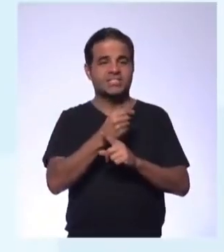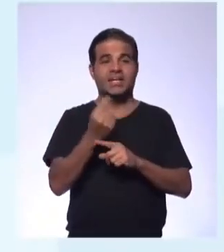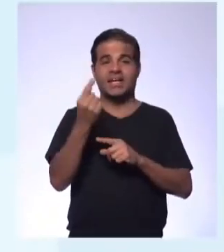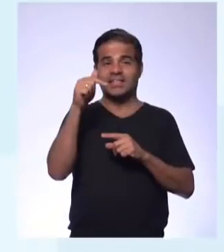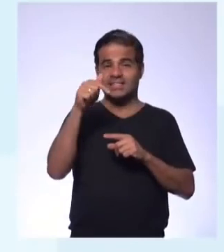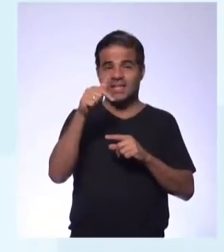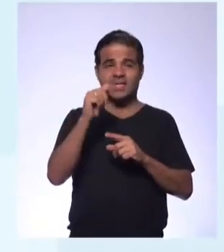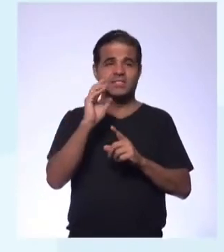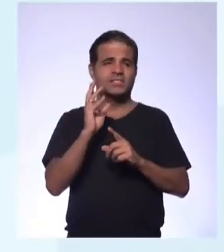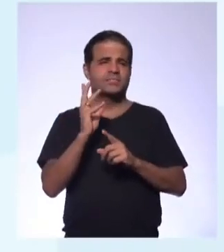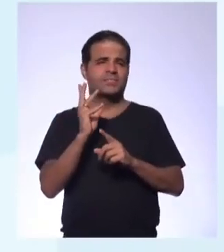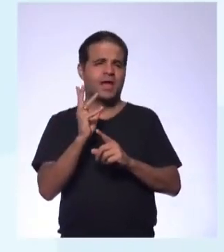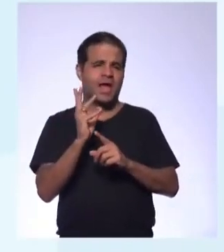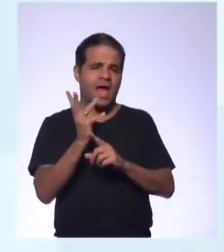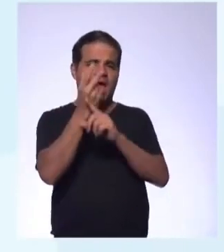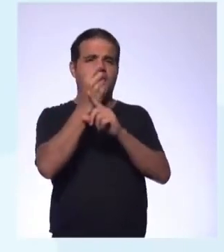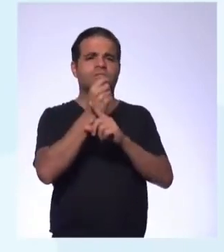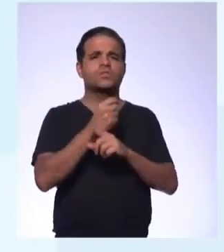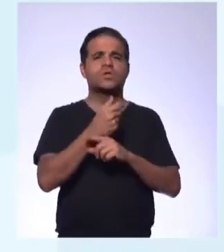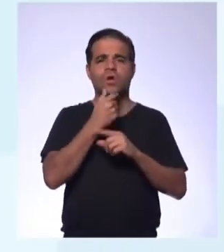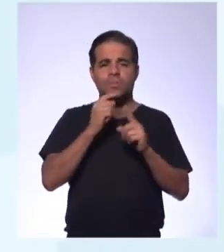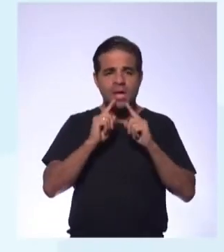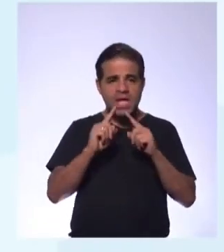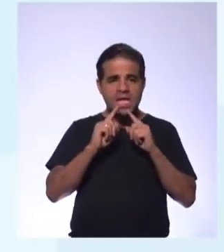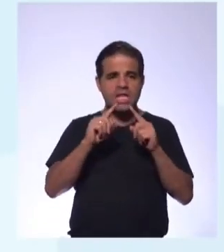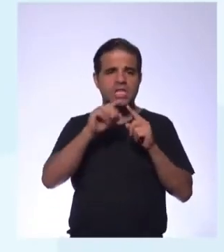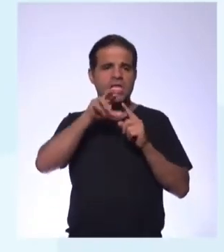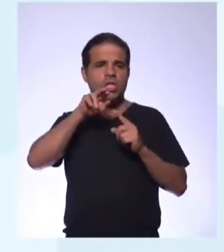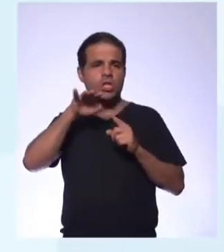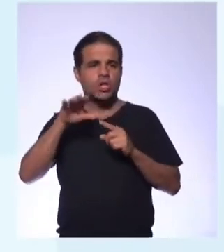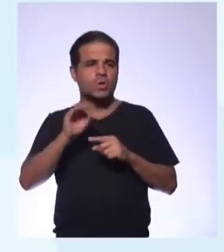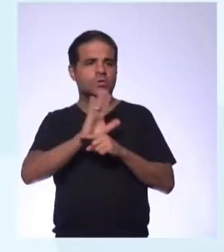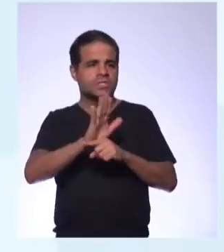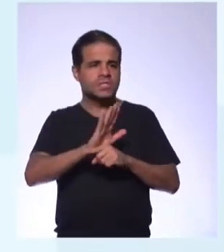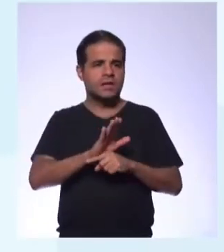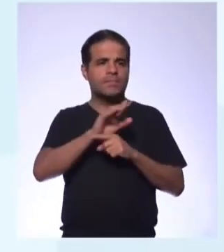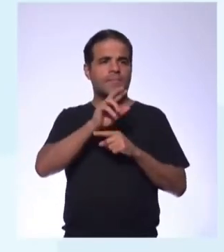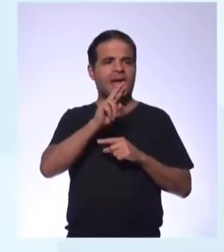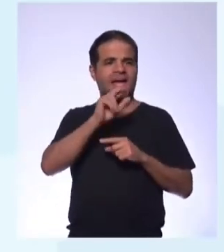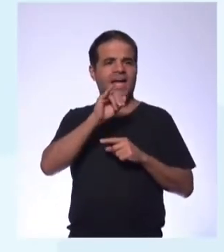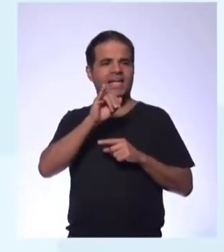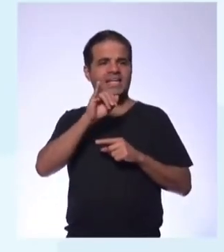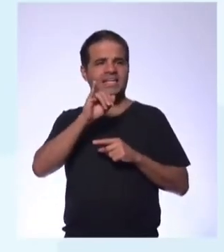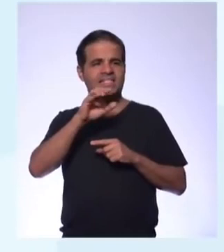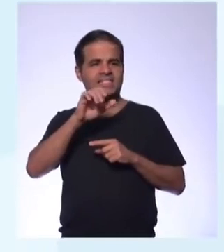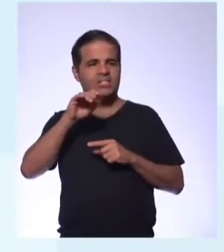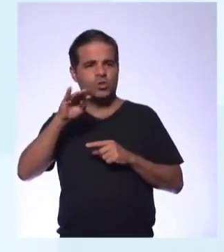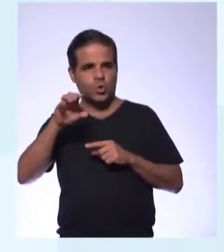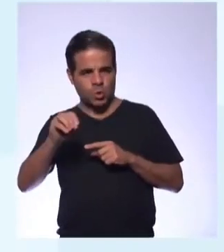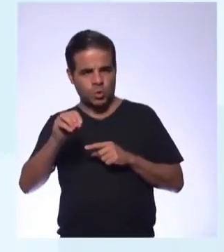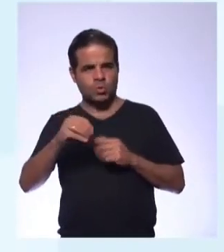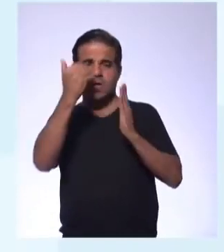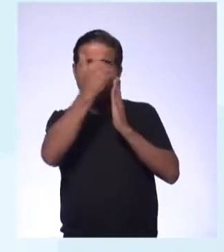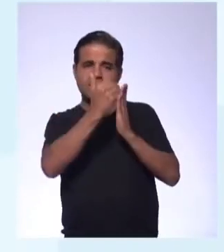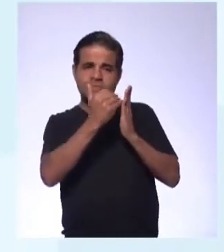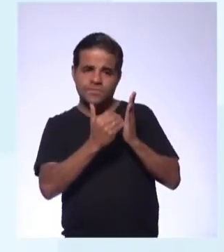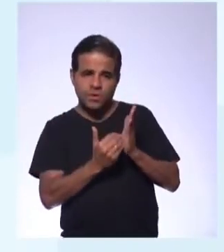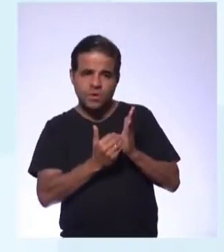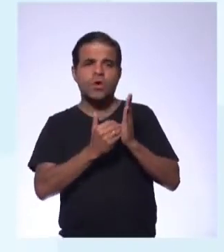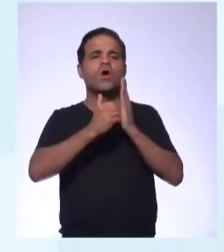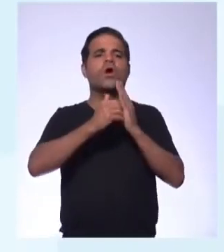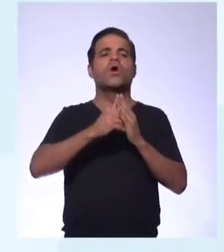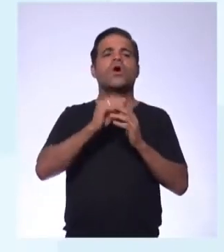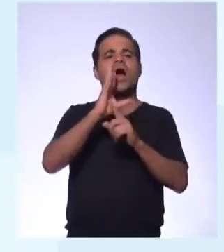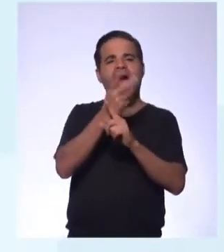Arte, o crítico de cinema Ricciotto Canudo classificou a arte em 7 tipos. Então,